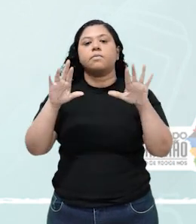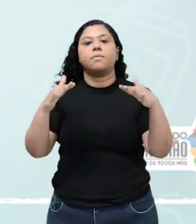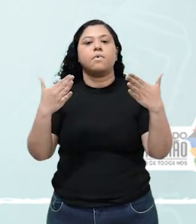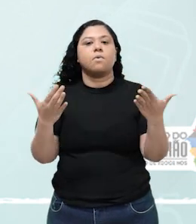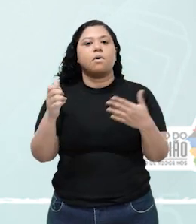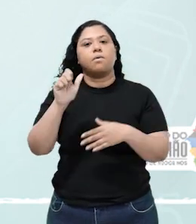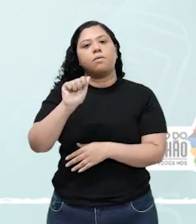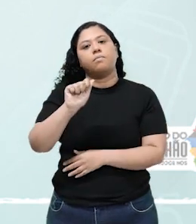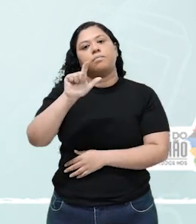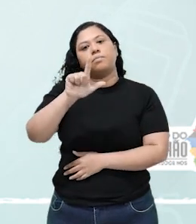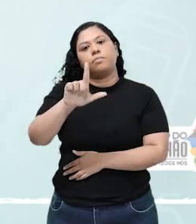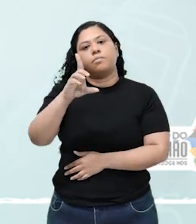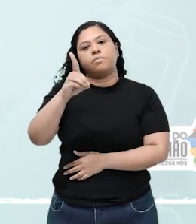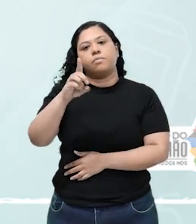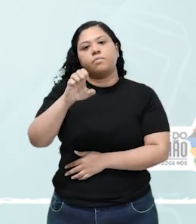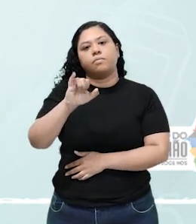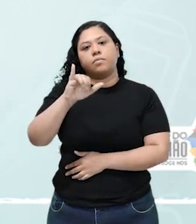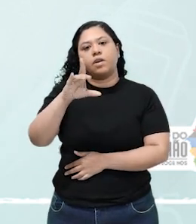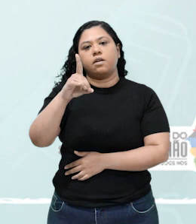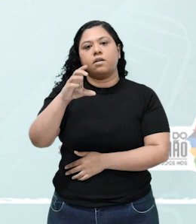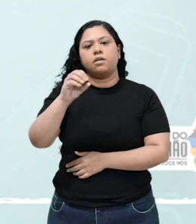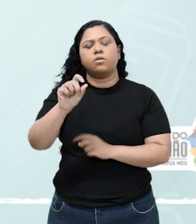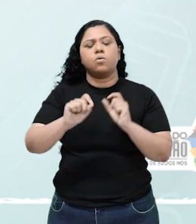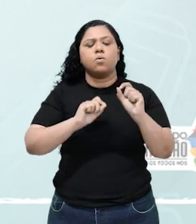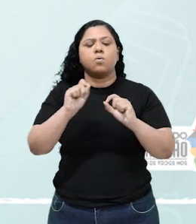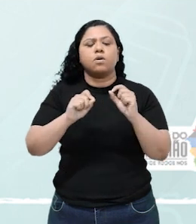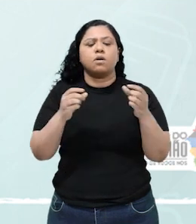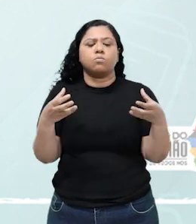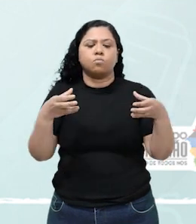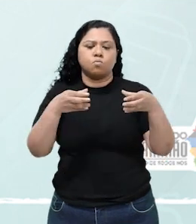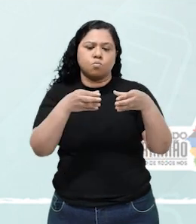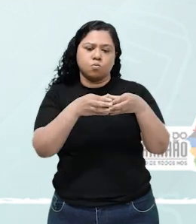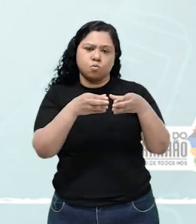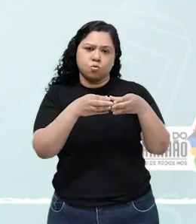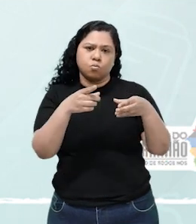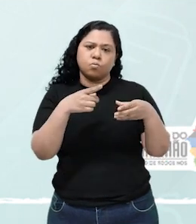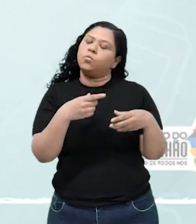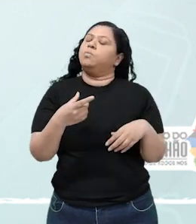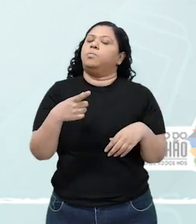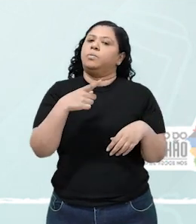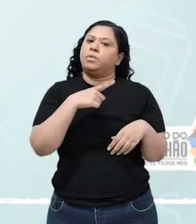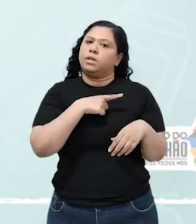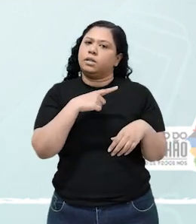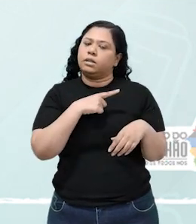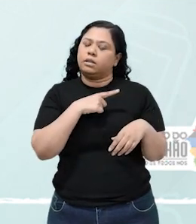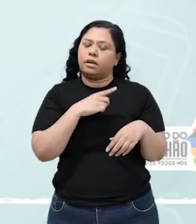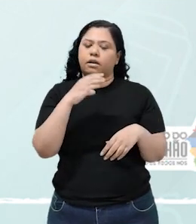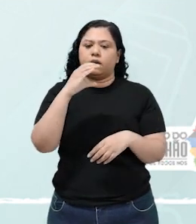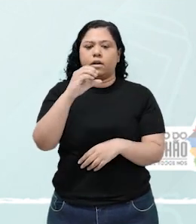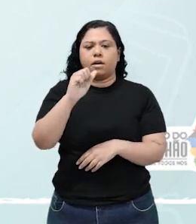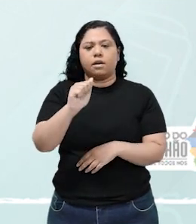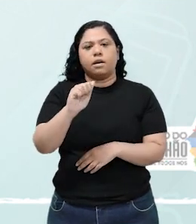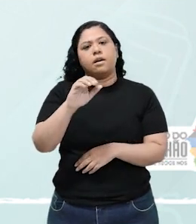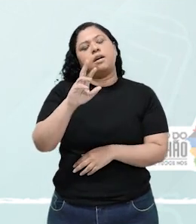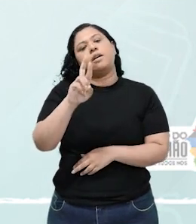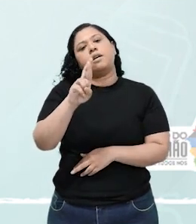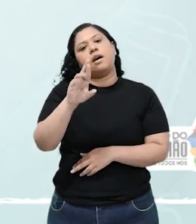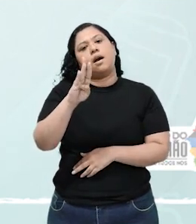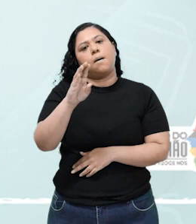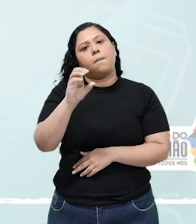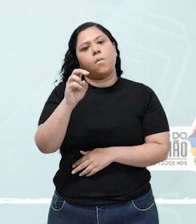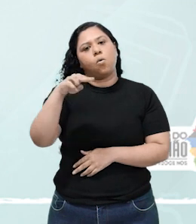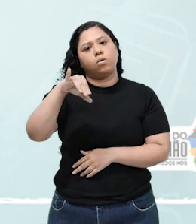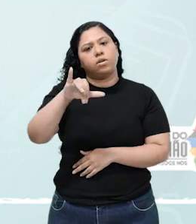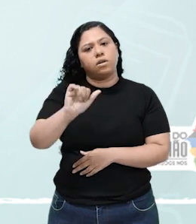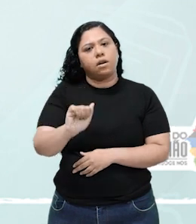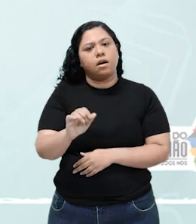Então, aldeídos são compostos que apresentam o grupo carbonila, e aí eu quero que você grave esse